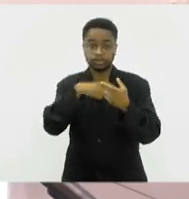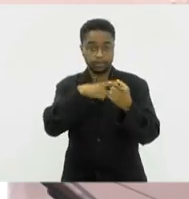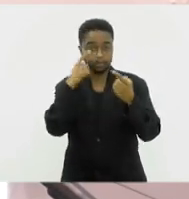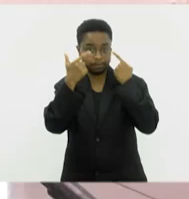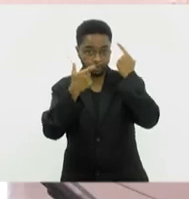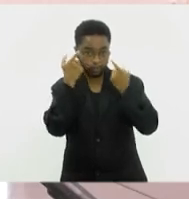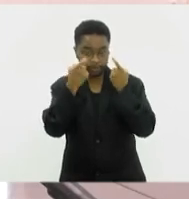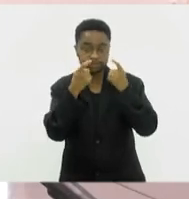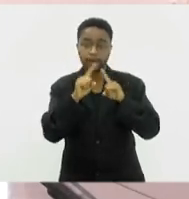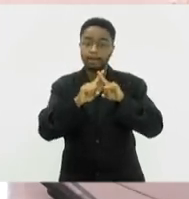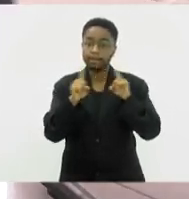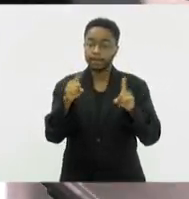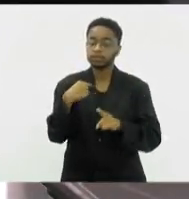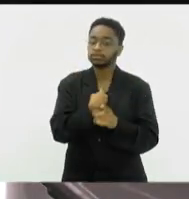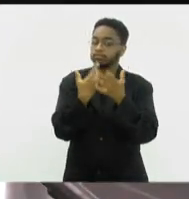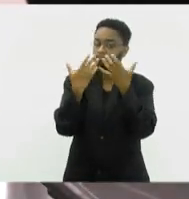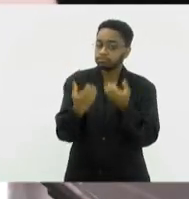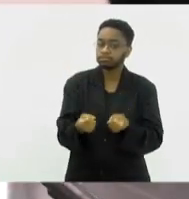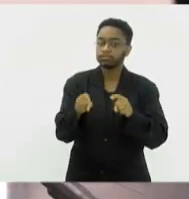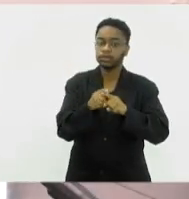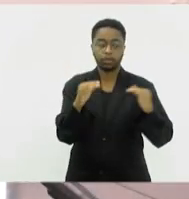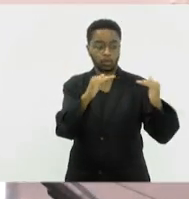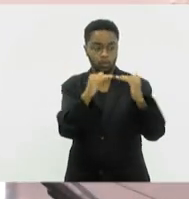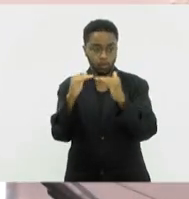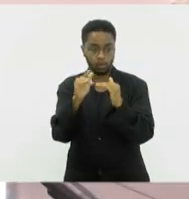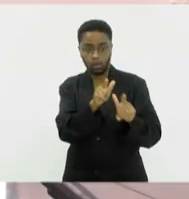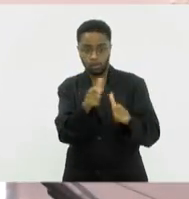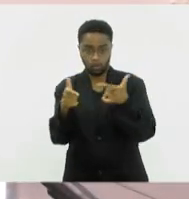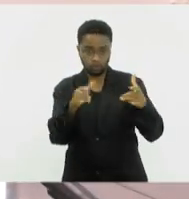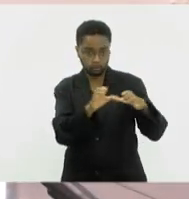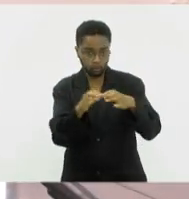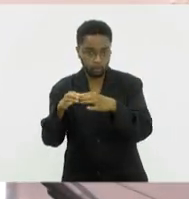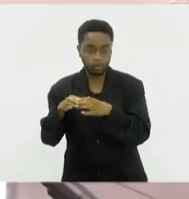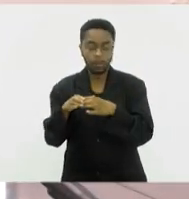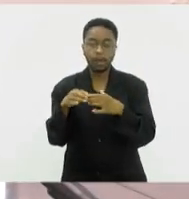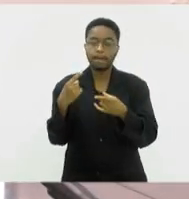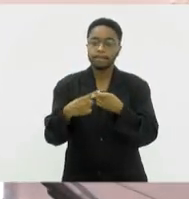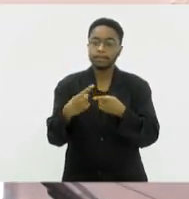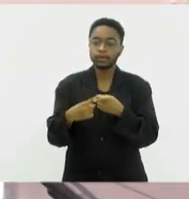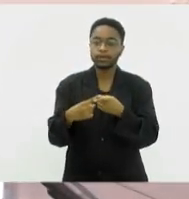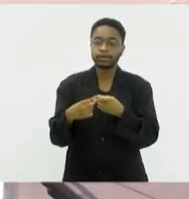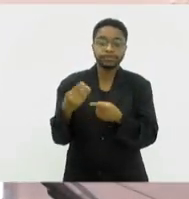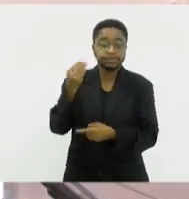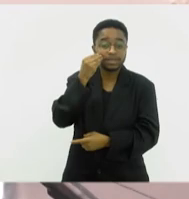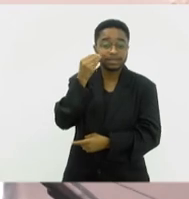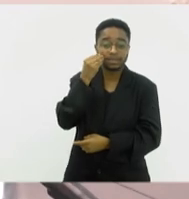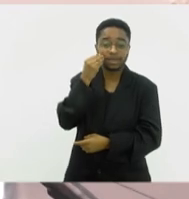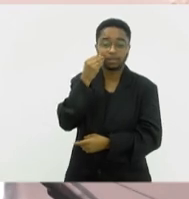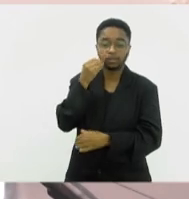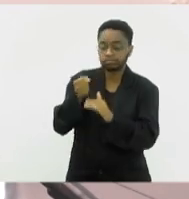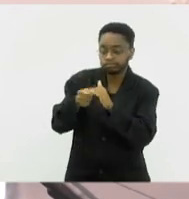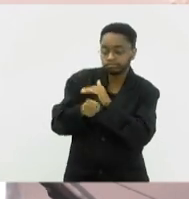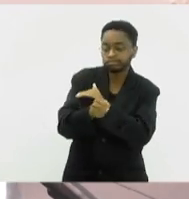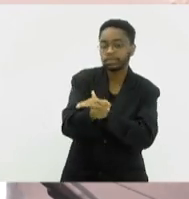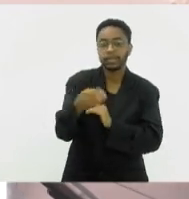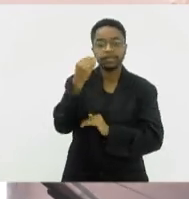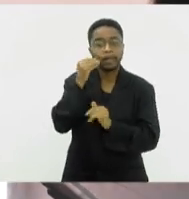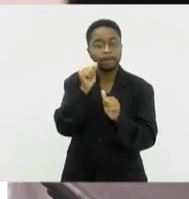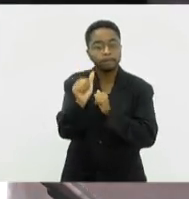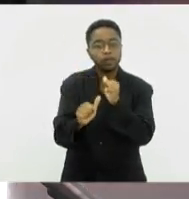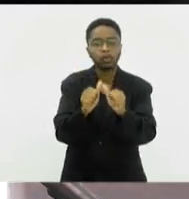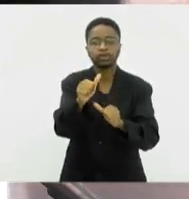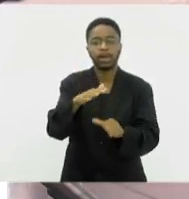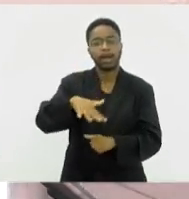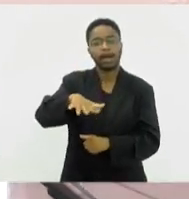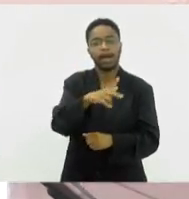preocupação. Mas aceitamos e corroboramos com o resto do comitê no sentido da aposta, no sentido da renovação que possa ser feita